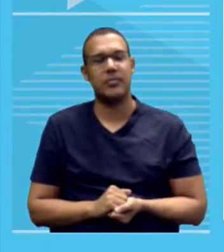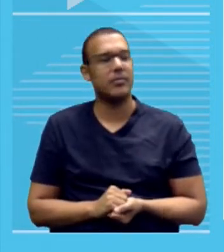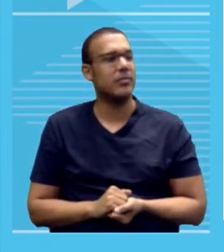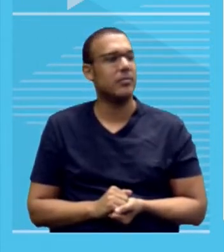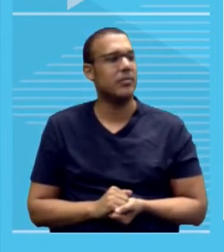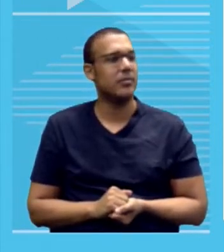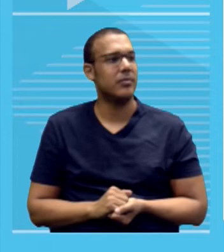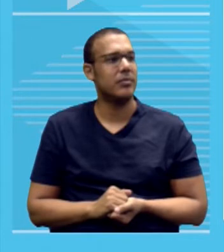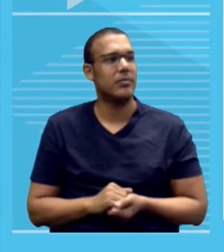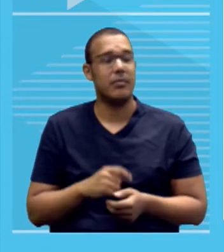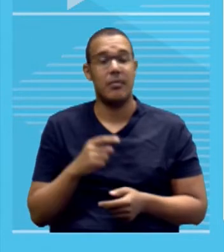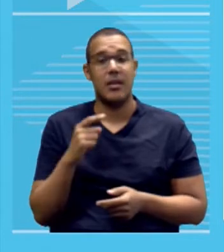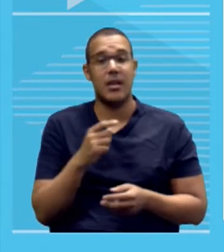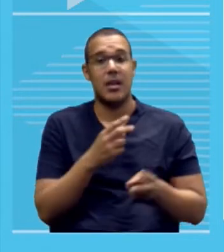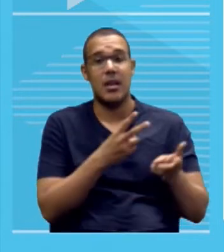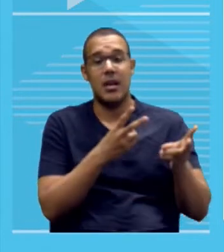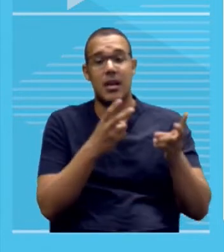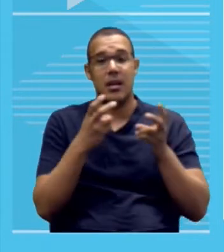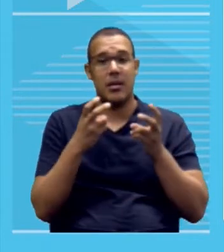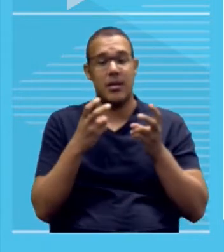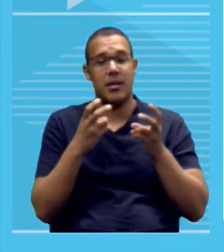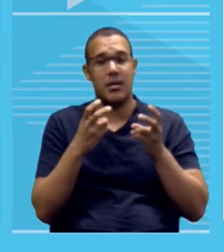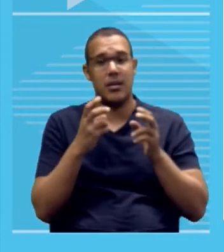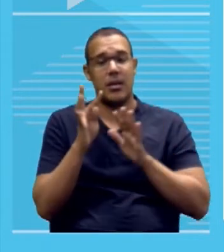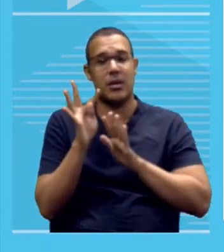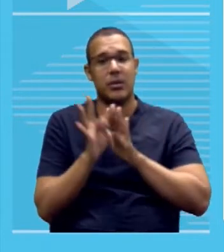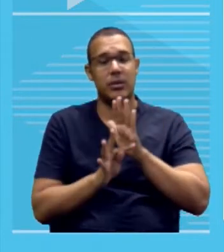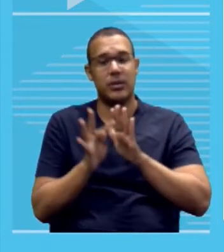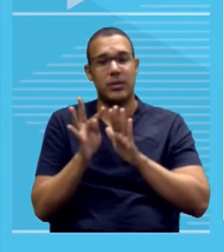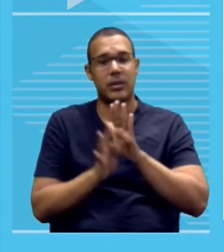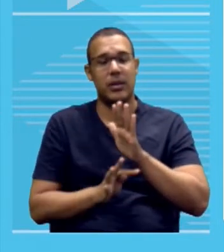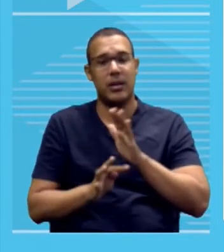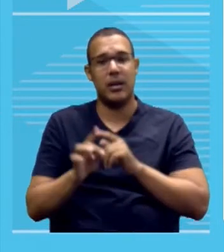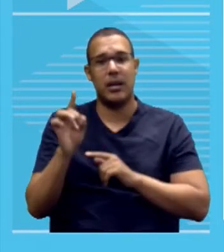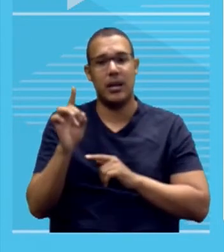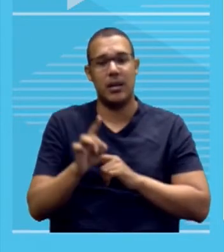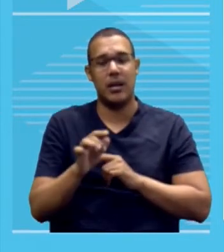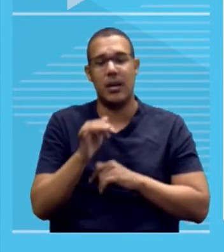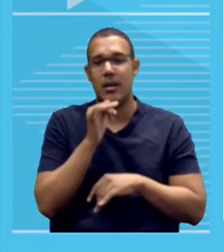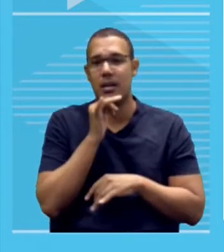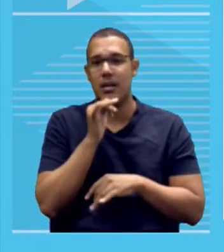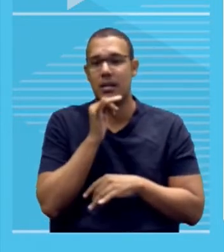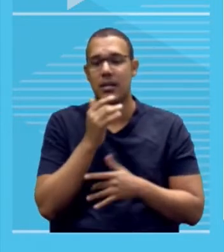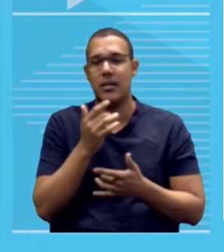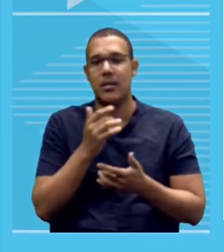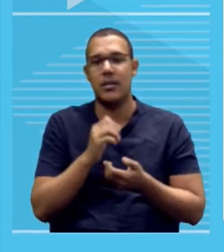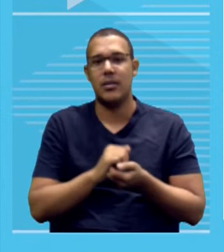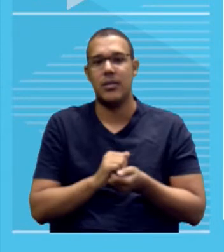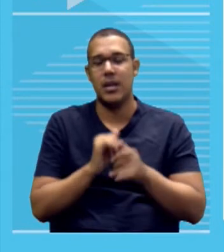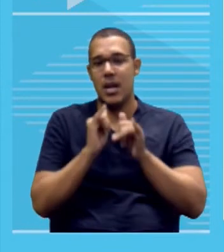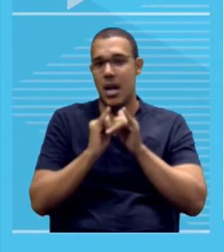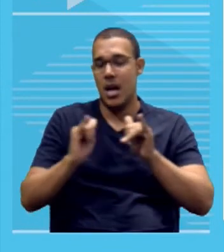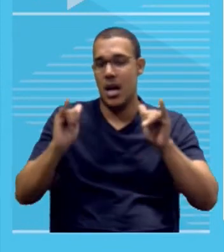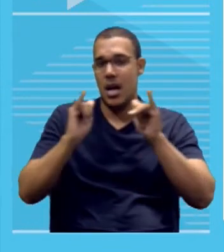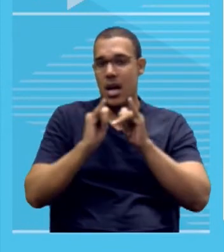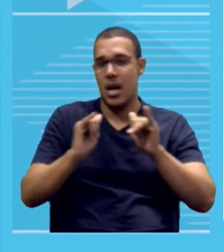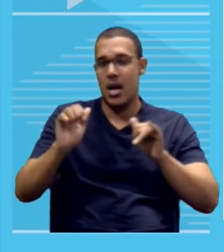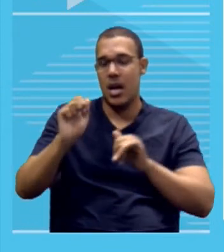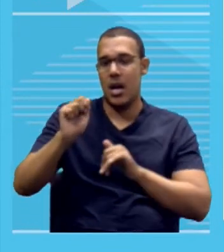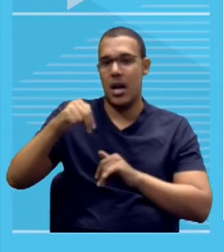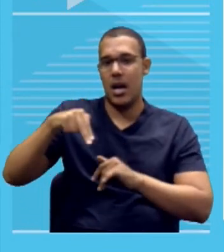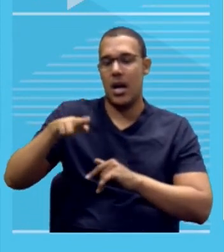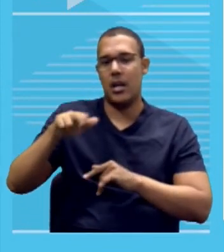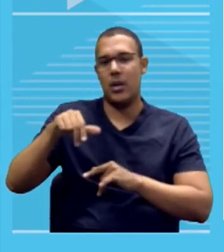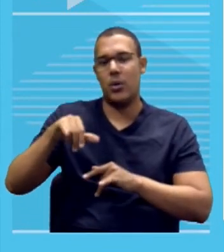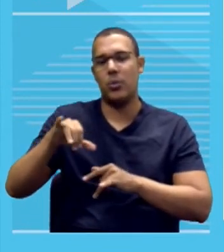você consegue perceber que esse texto é um exemplo de anúncio é uma